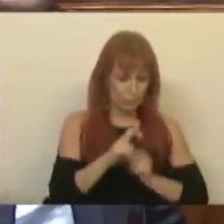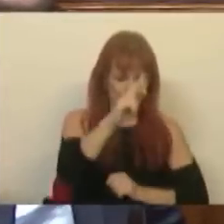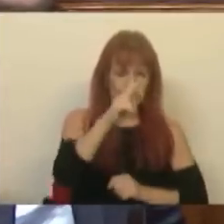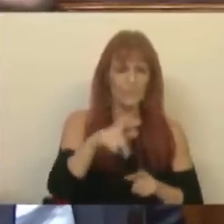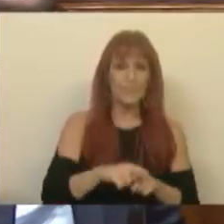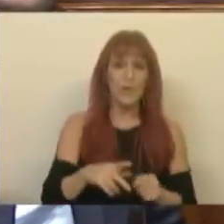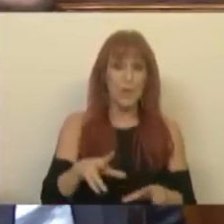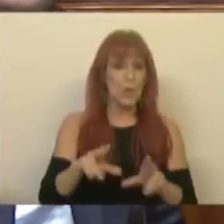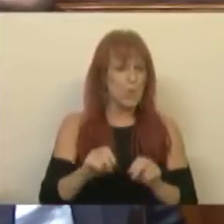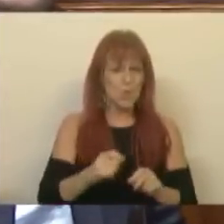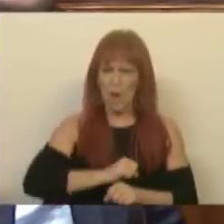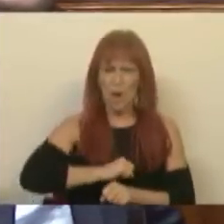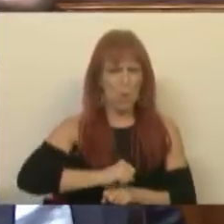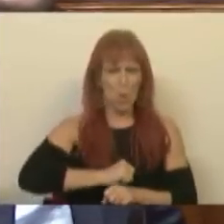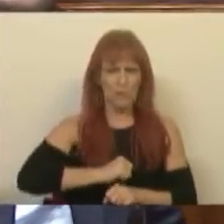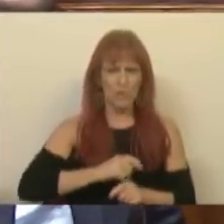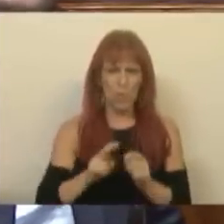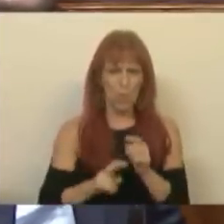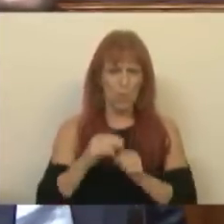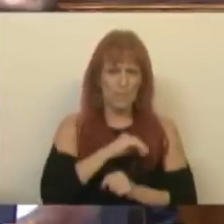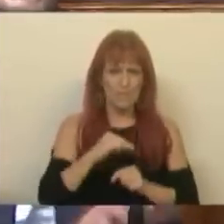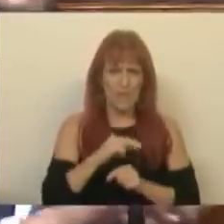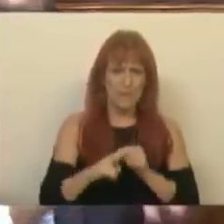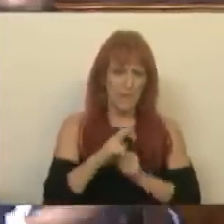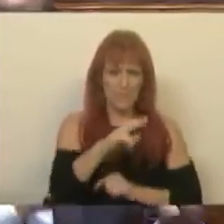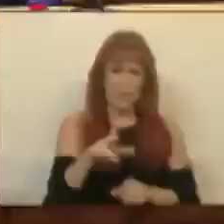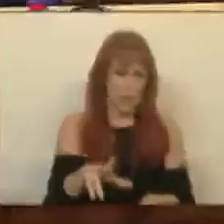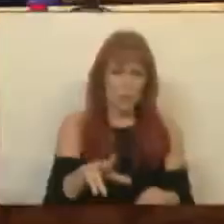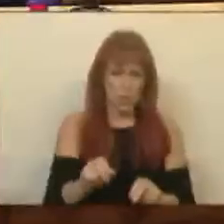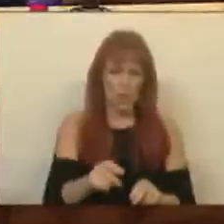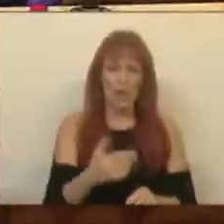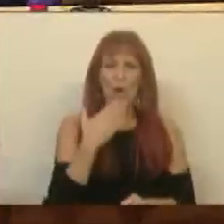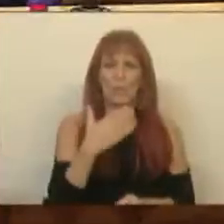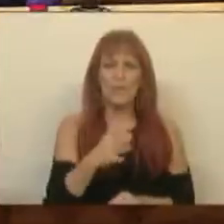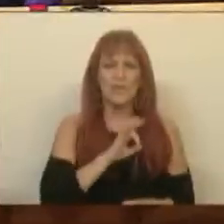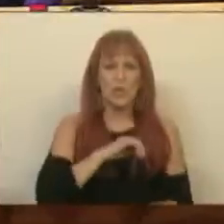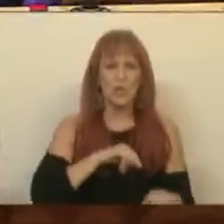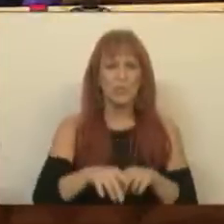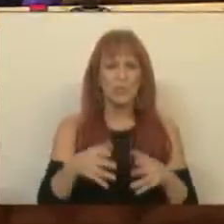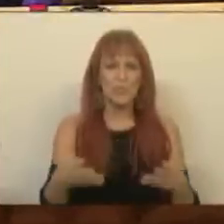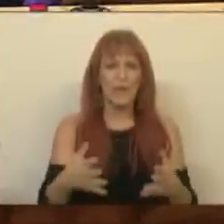mínimo nunca fomos contra o aumento de salário mínimo